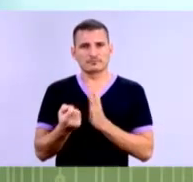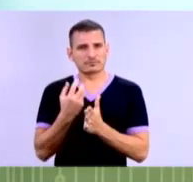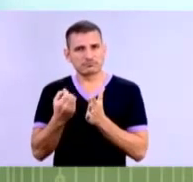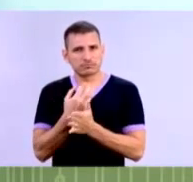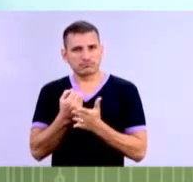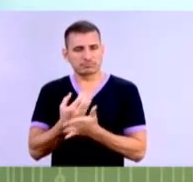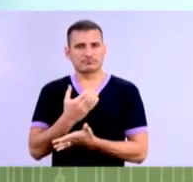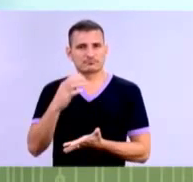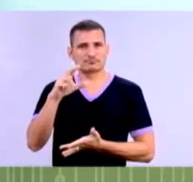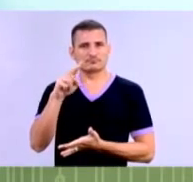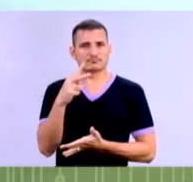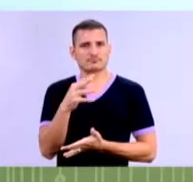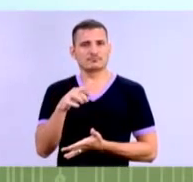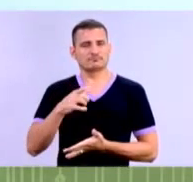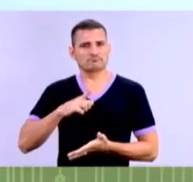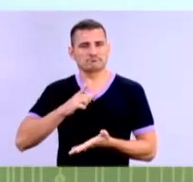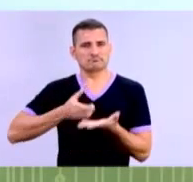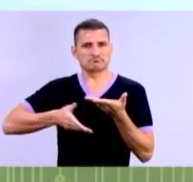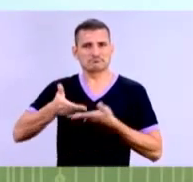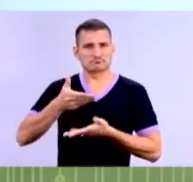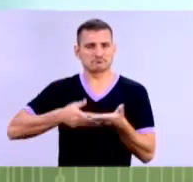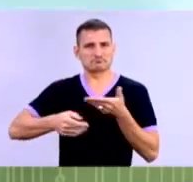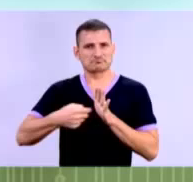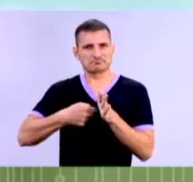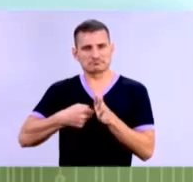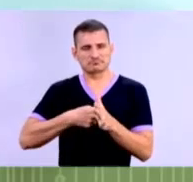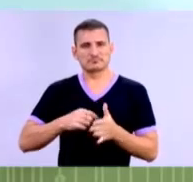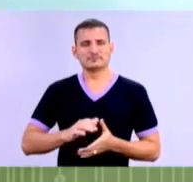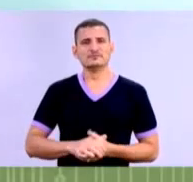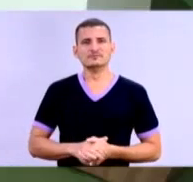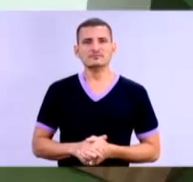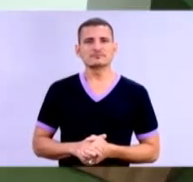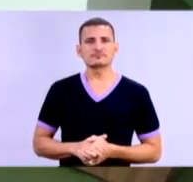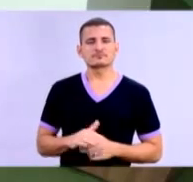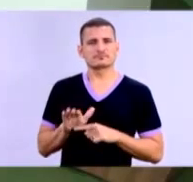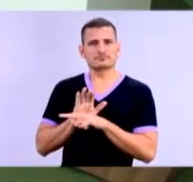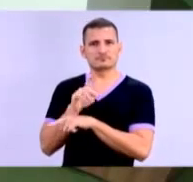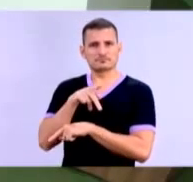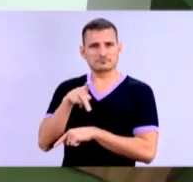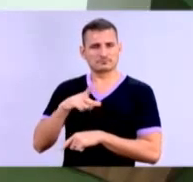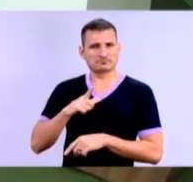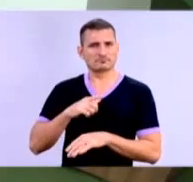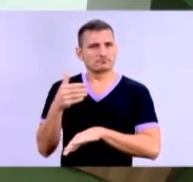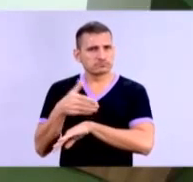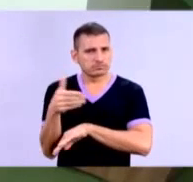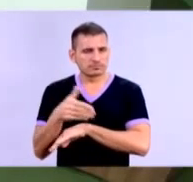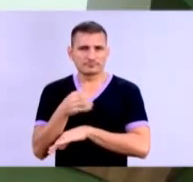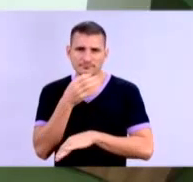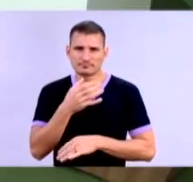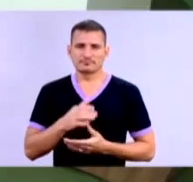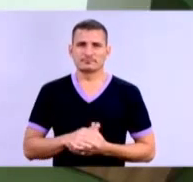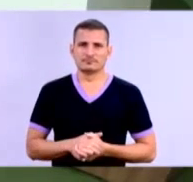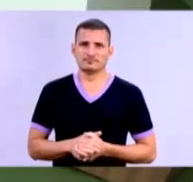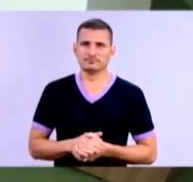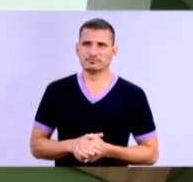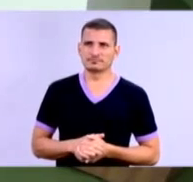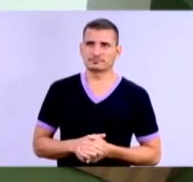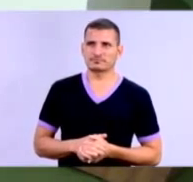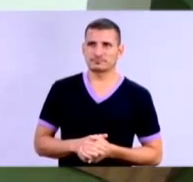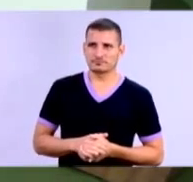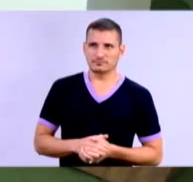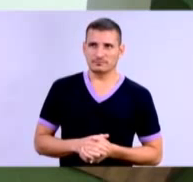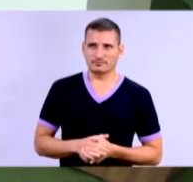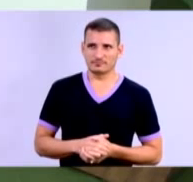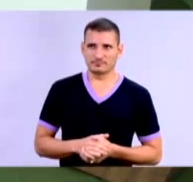vocês se juntaram aí, conversaram, né? Professor, foi bastante participação aí, inclusive o senhor me falou que durante a aula tivemos